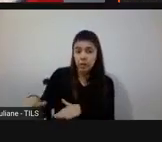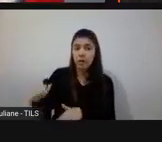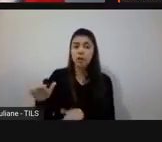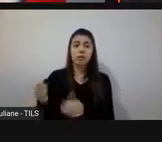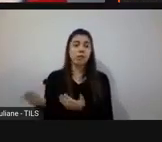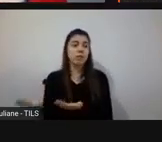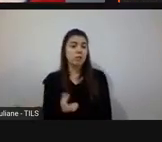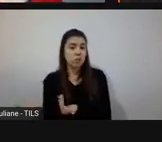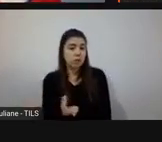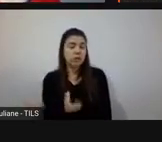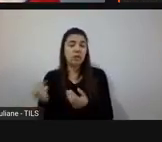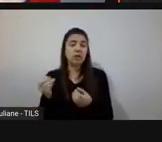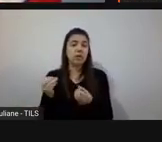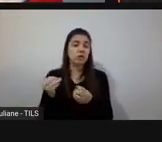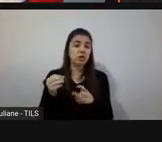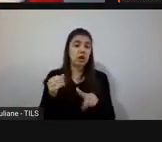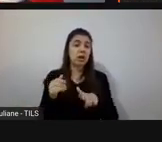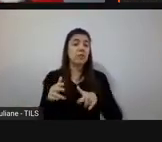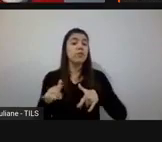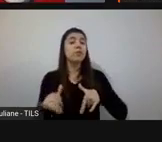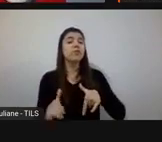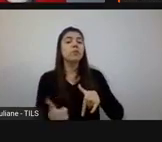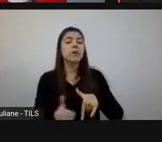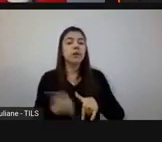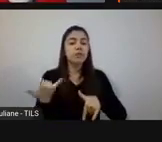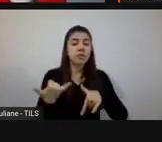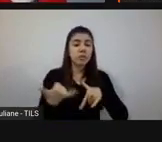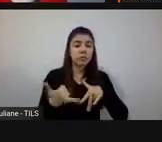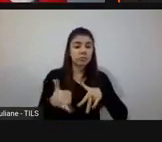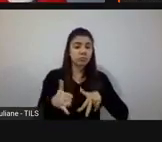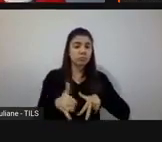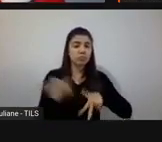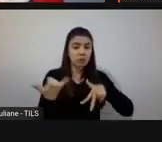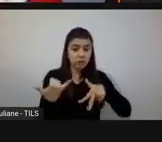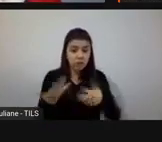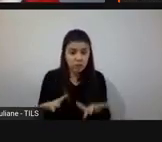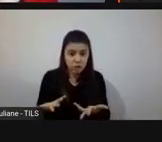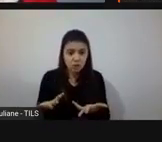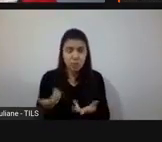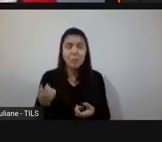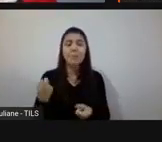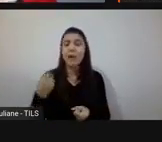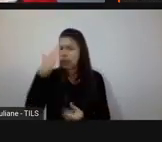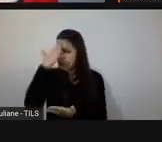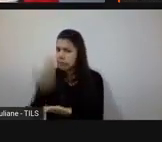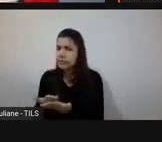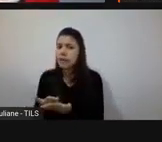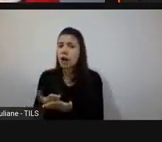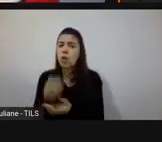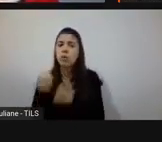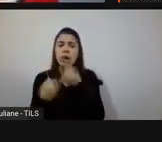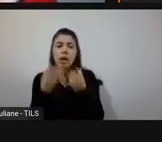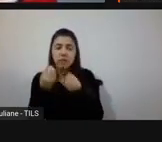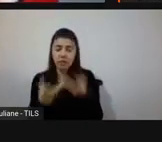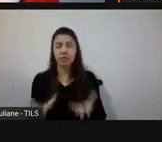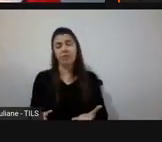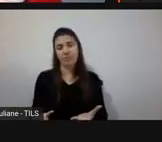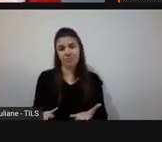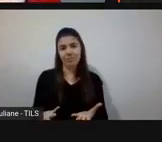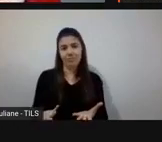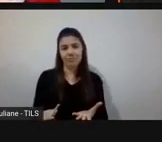violência sexual. A Gabriele falou lá no começo da live como é ruim contar, ou foi até antes da gravação, agora me perdoe se eu